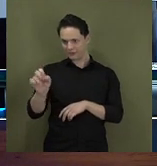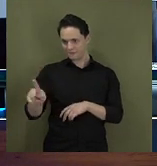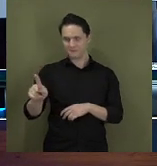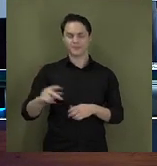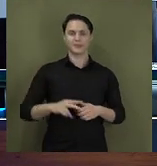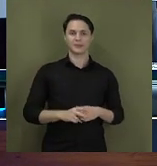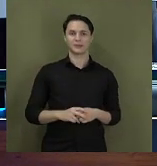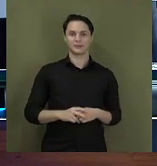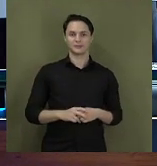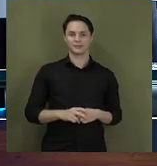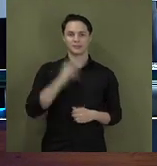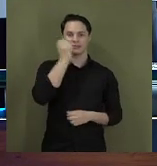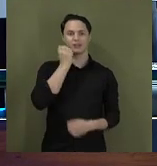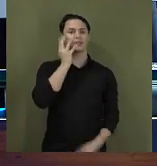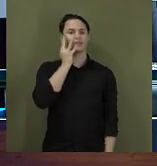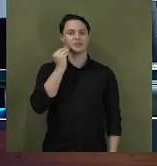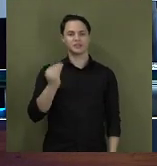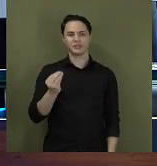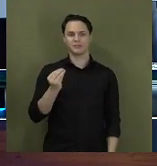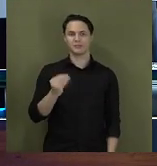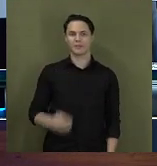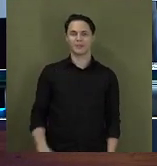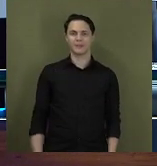Zequim. Senador Isalci, senador